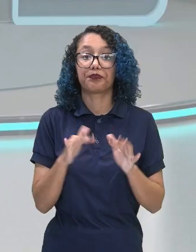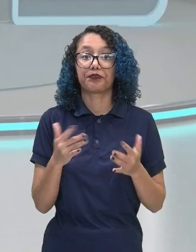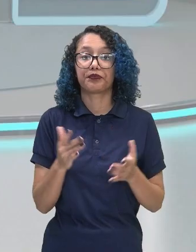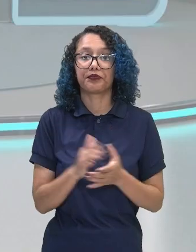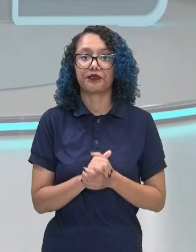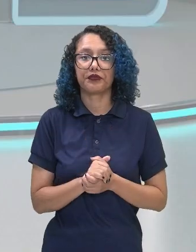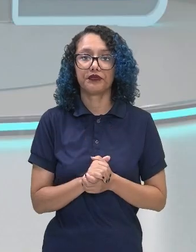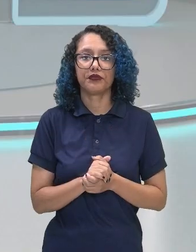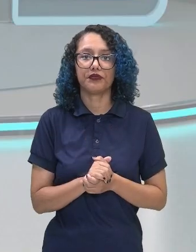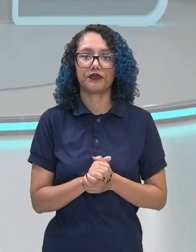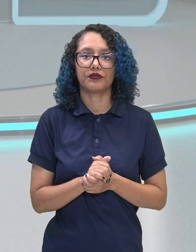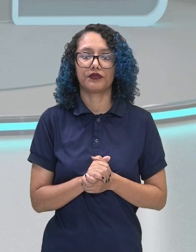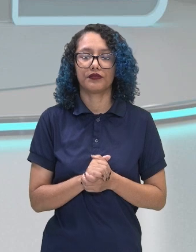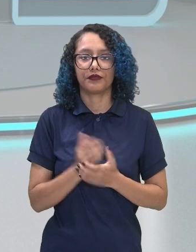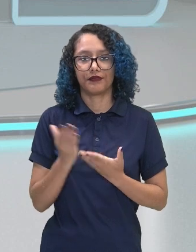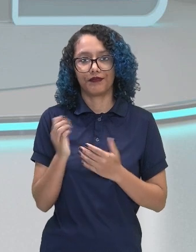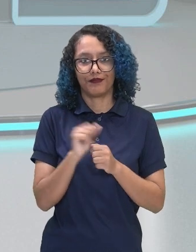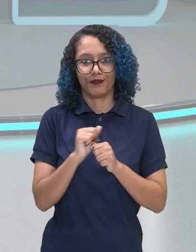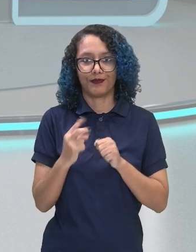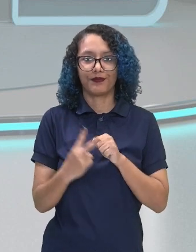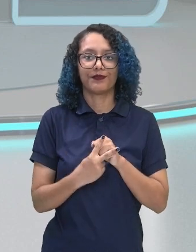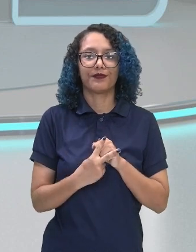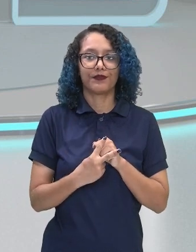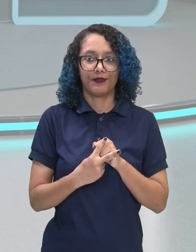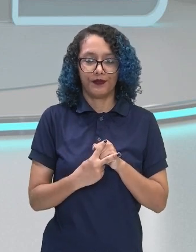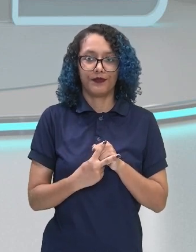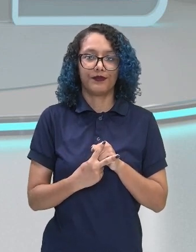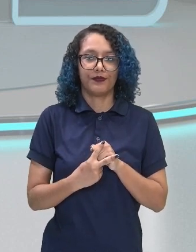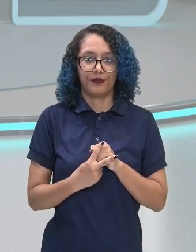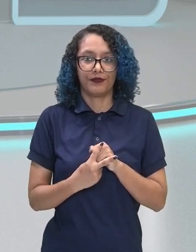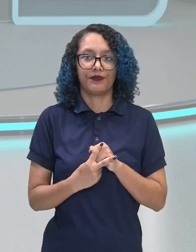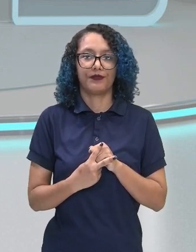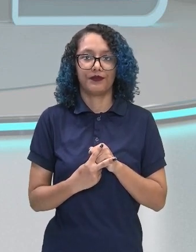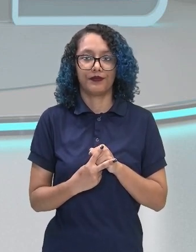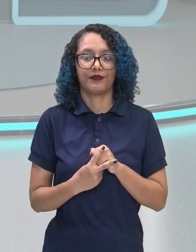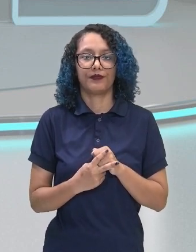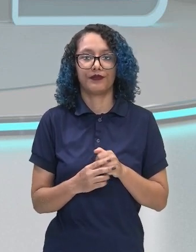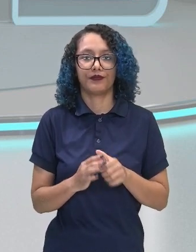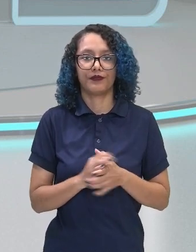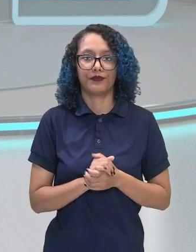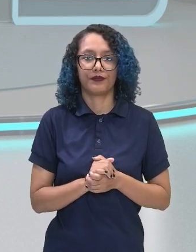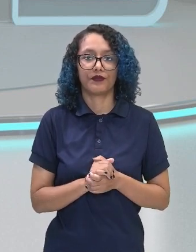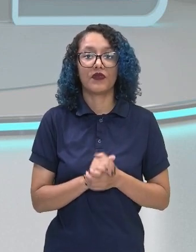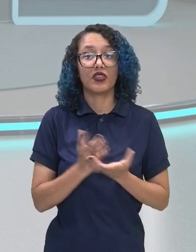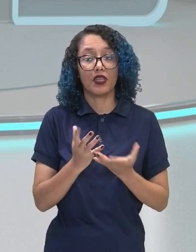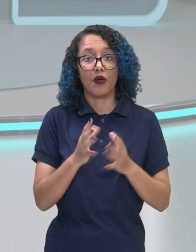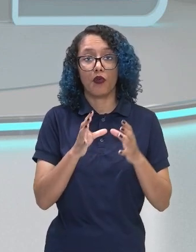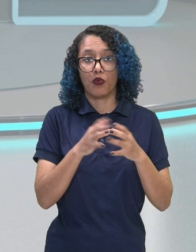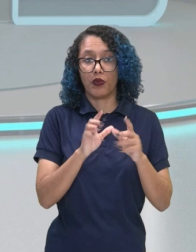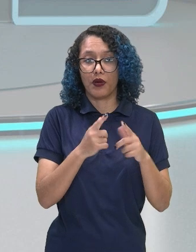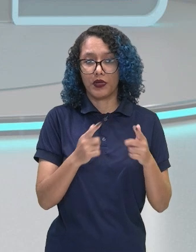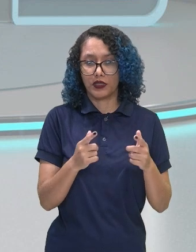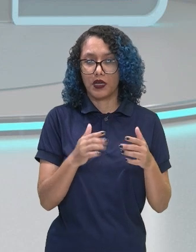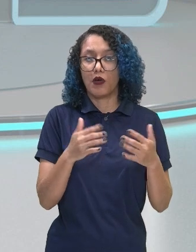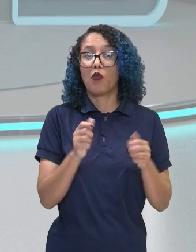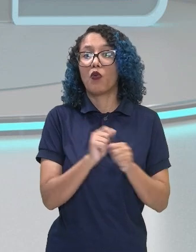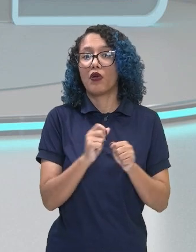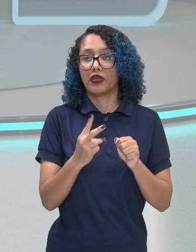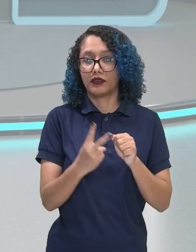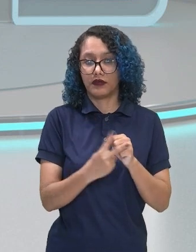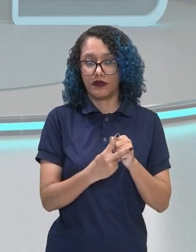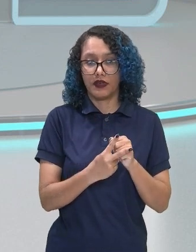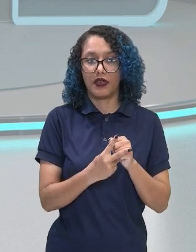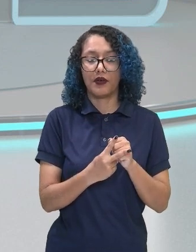olha só, os advérbios. Então, link word, advérbios é uma classe gramatical importante, eles vêm sempre